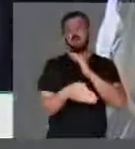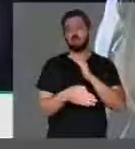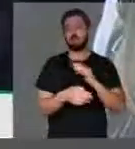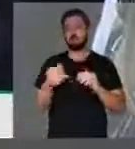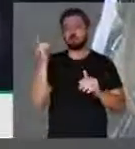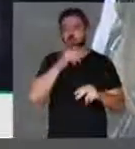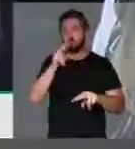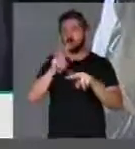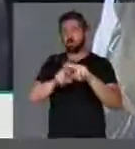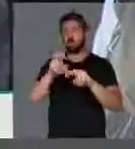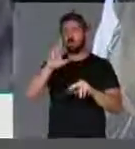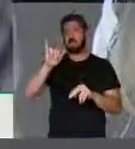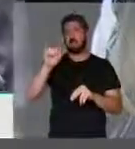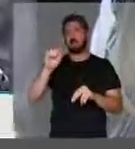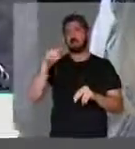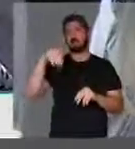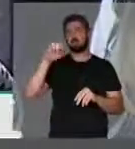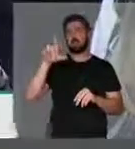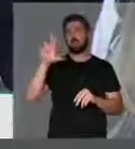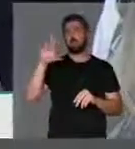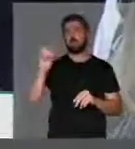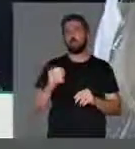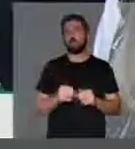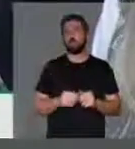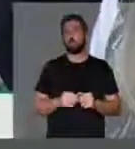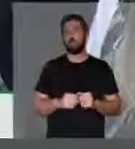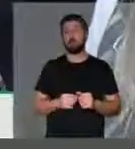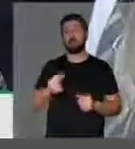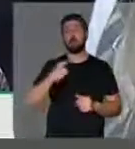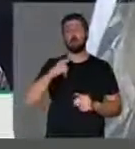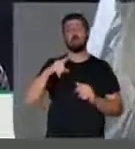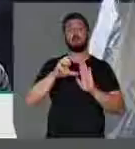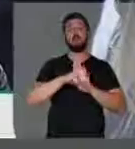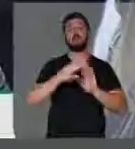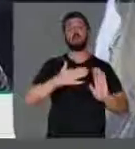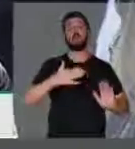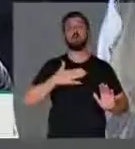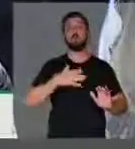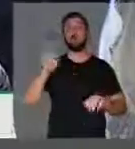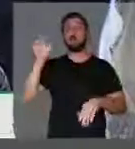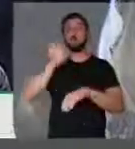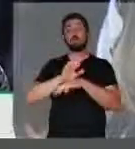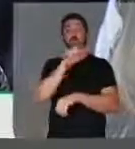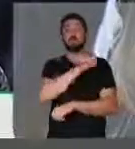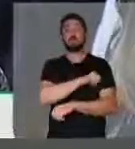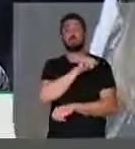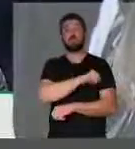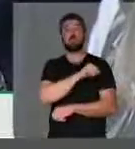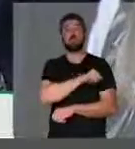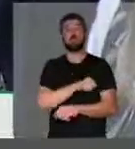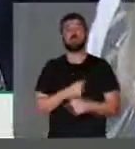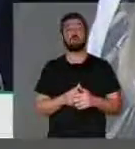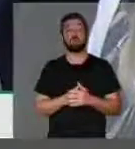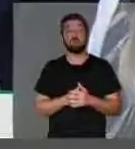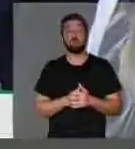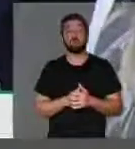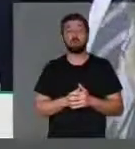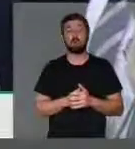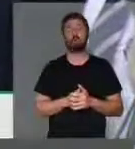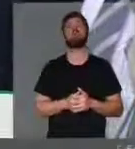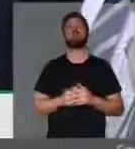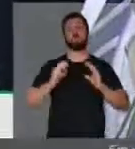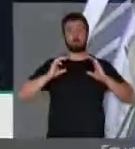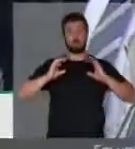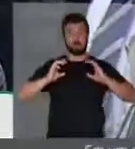violadas para prender Elias Maluco? Tenho no currículo do estado do Rio de Janeiro de que